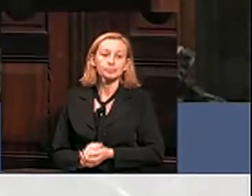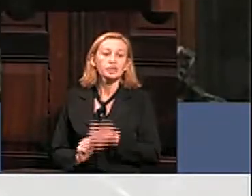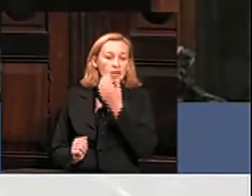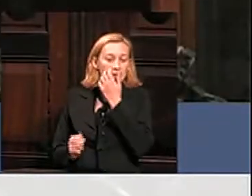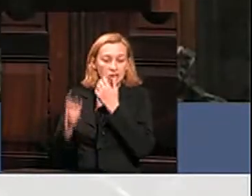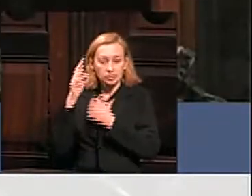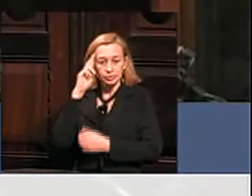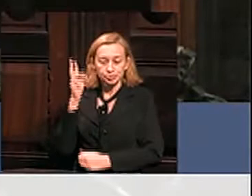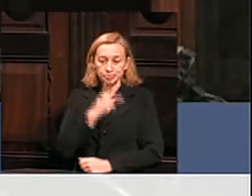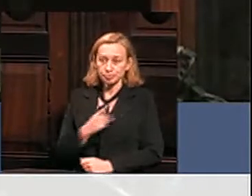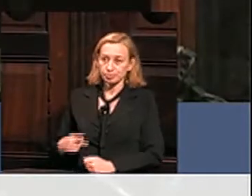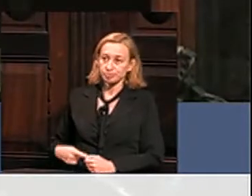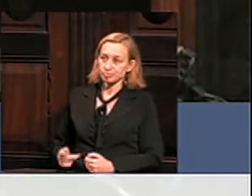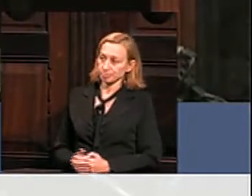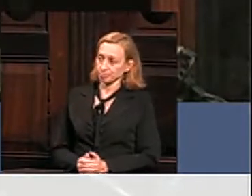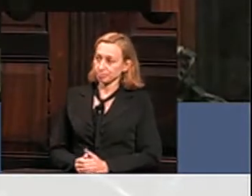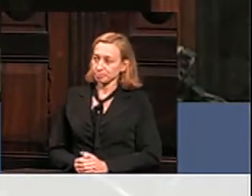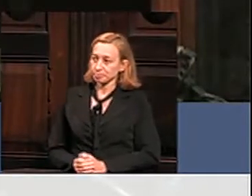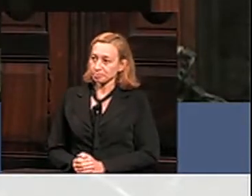presidente.